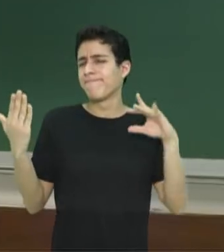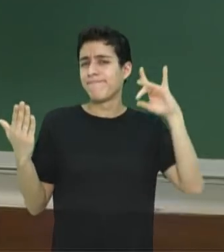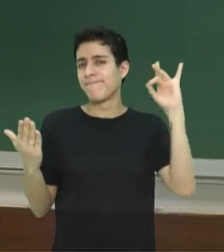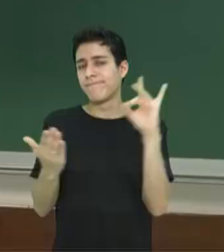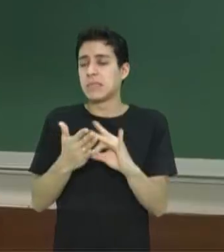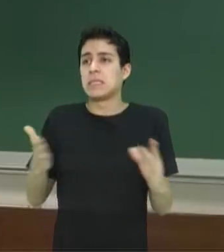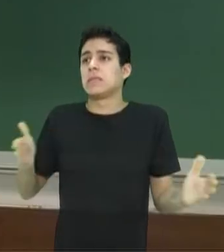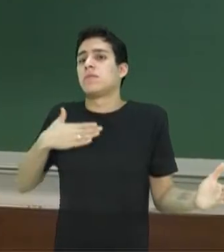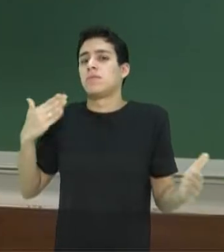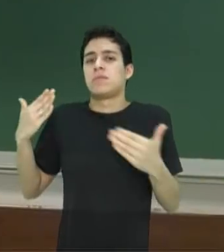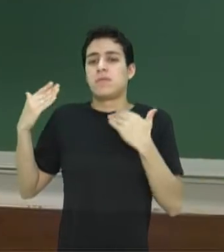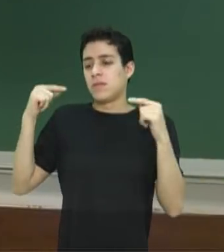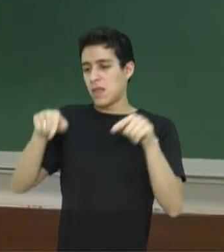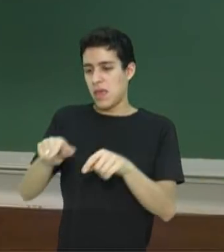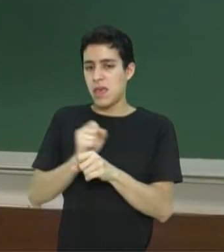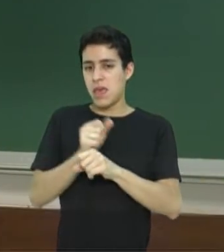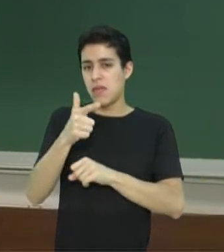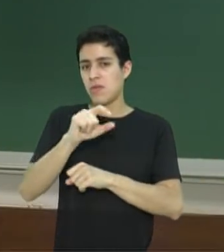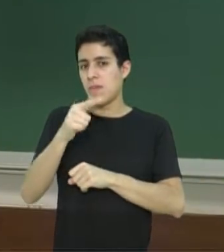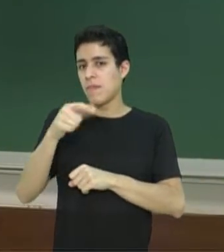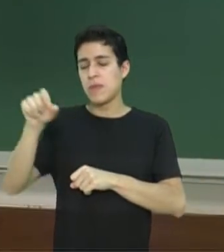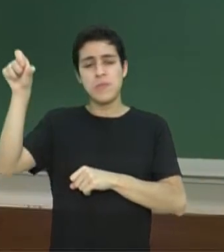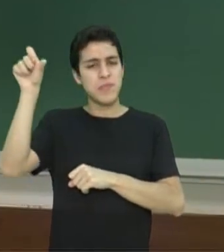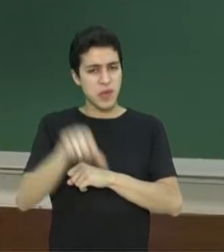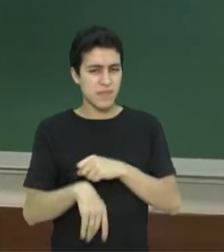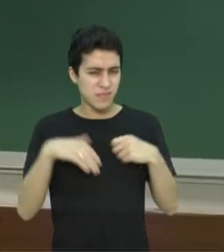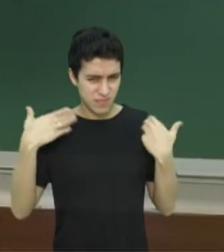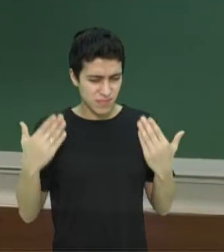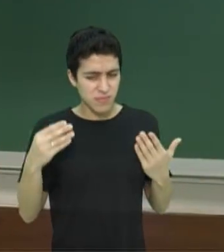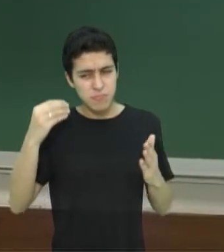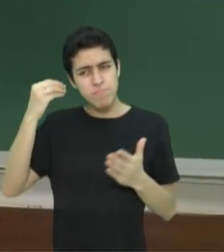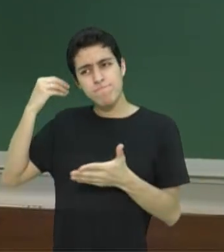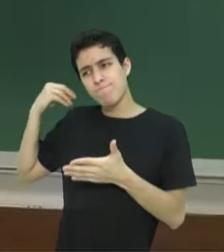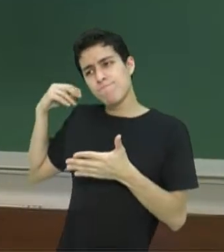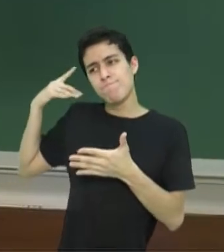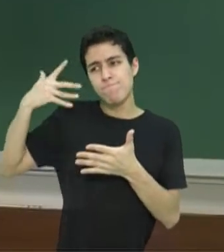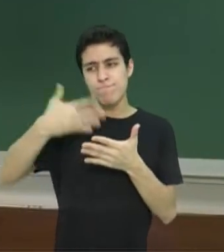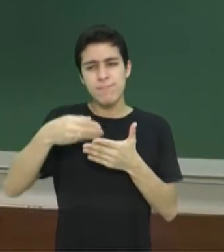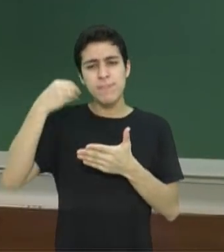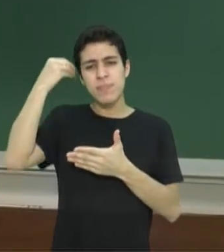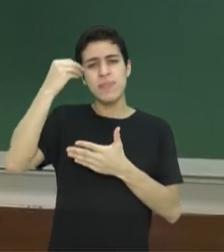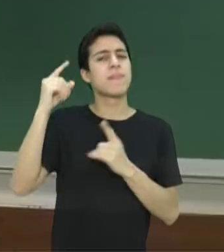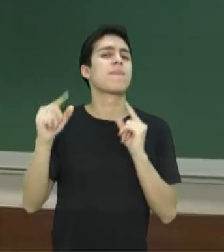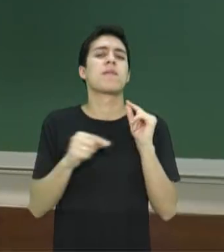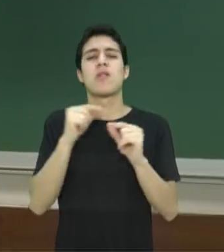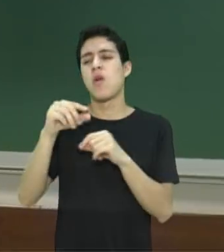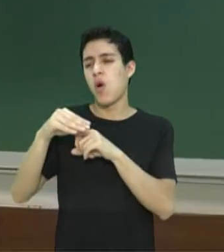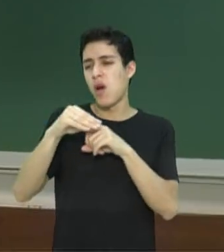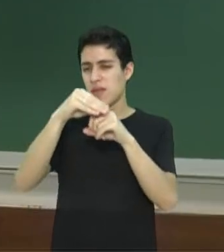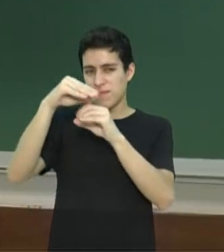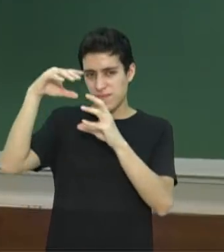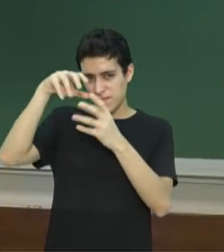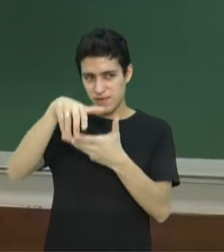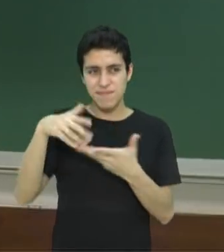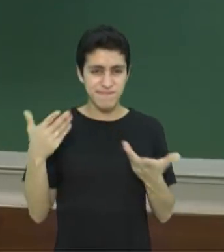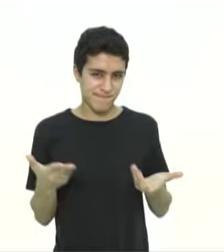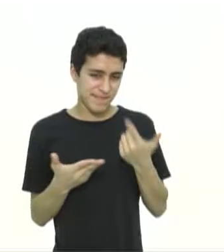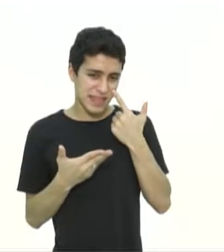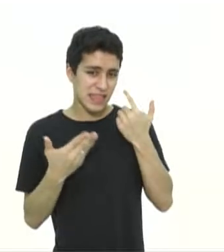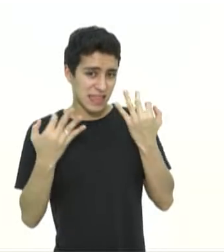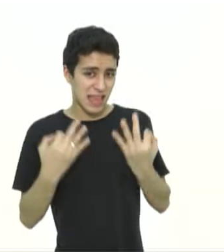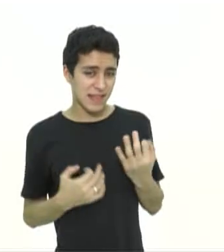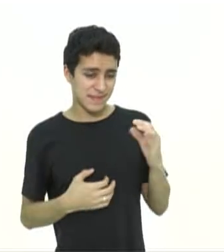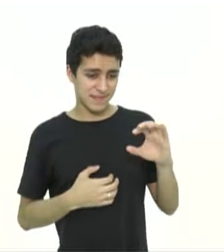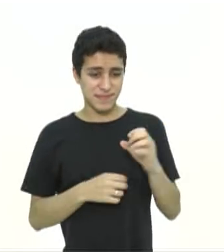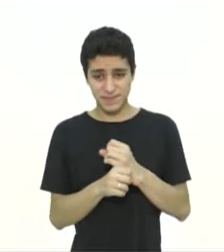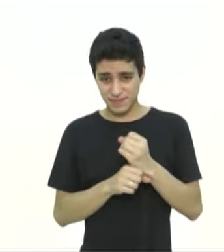se surpreenderam que 2020 foi muito pior. Esse conhecimento de mundo nos leva a entender que, letra C, o ano